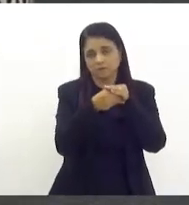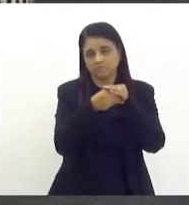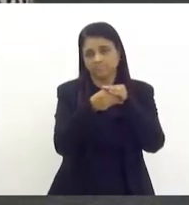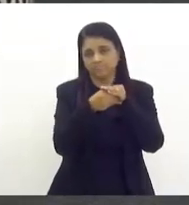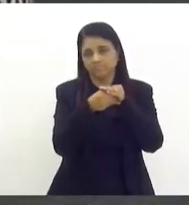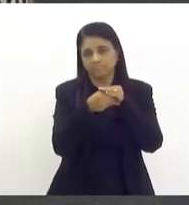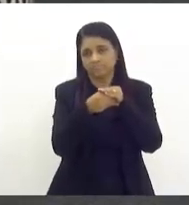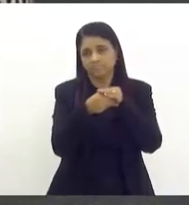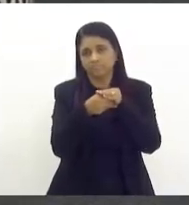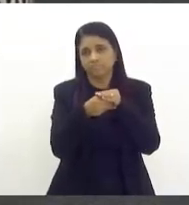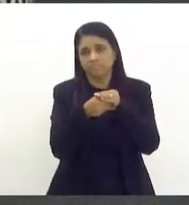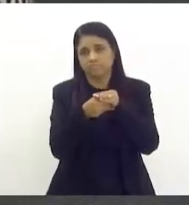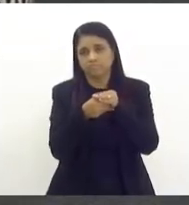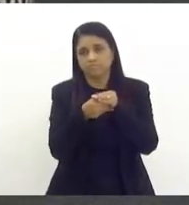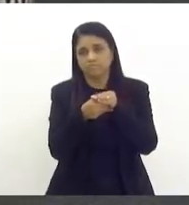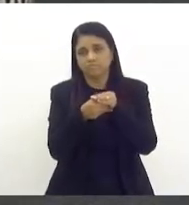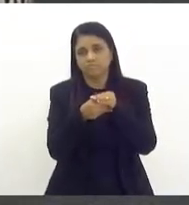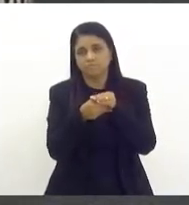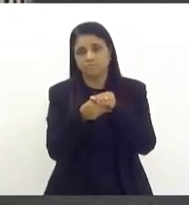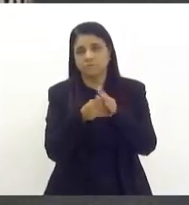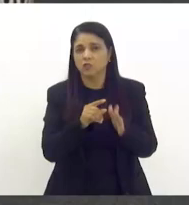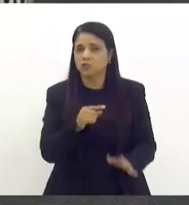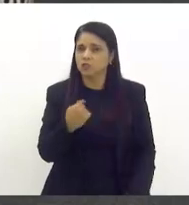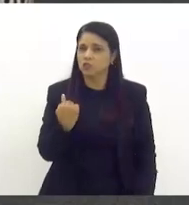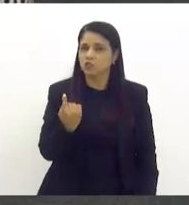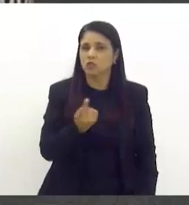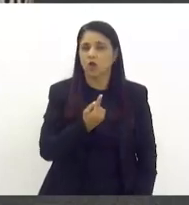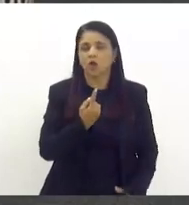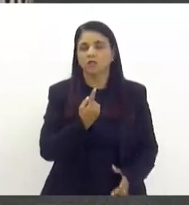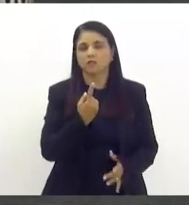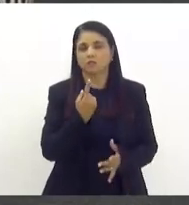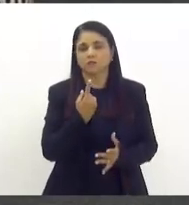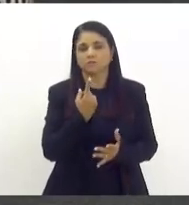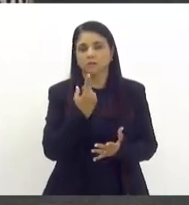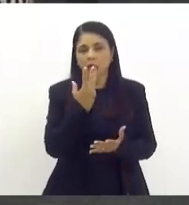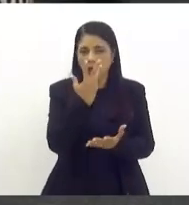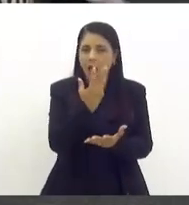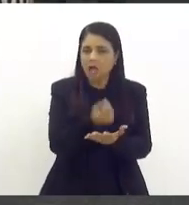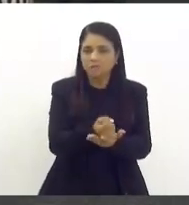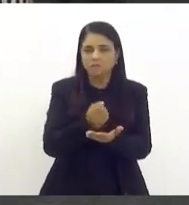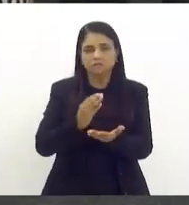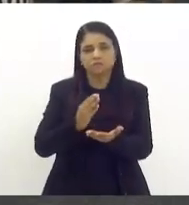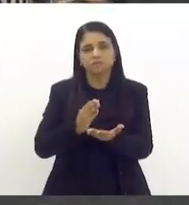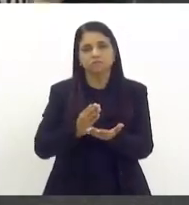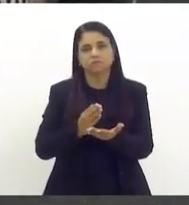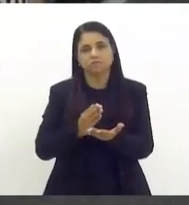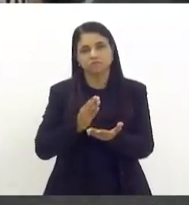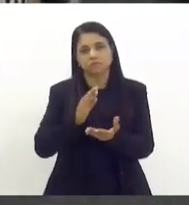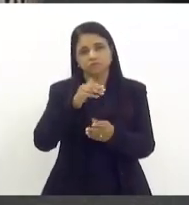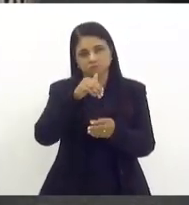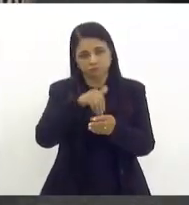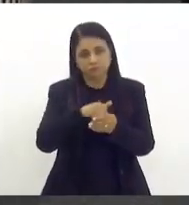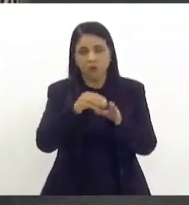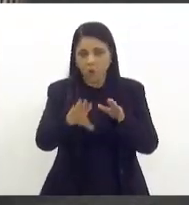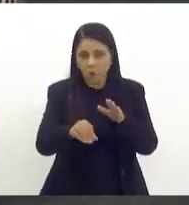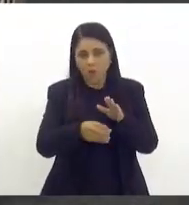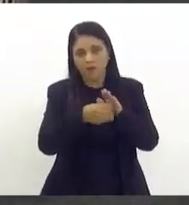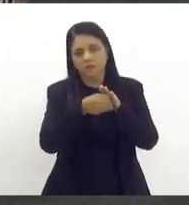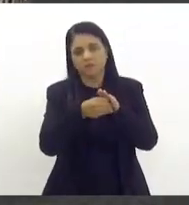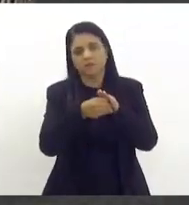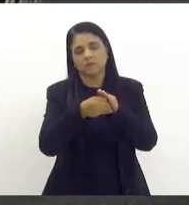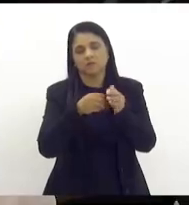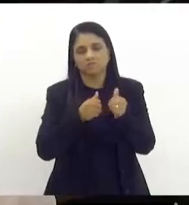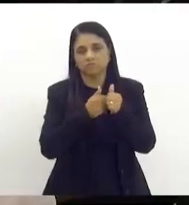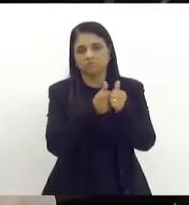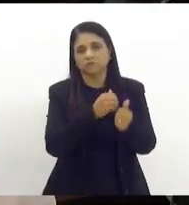sentido nós somos favoráveis de acordo com parecer da